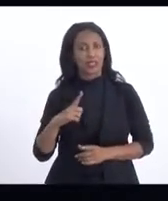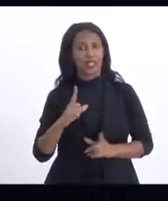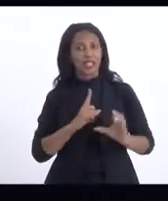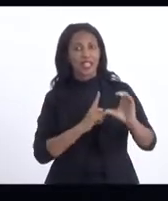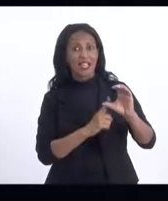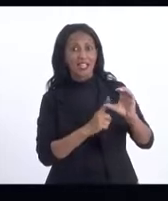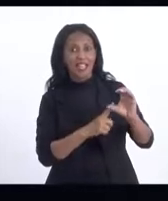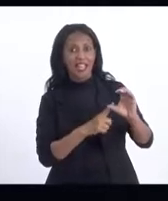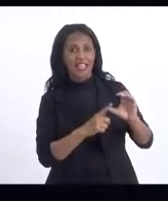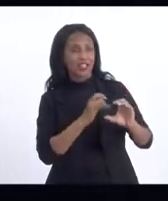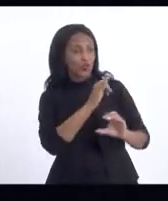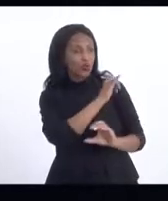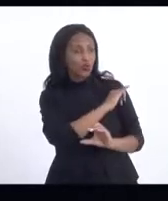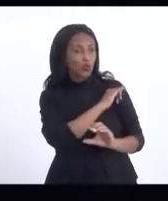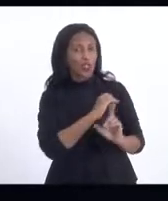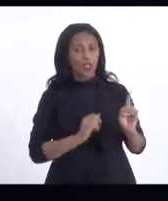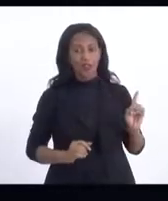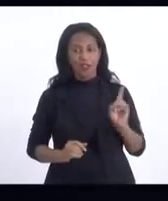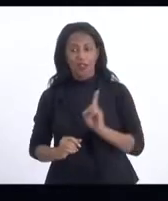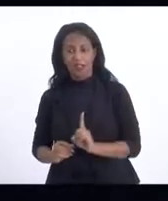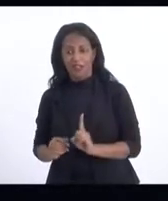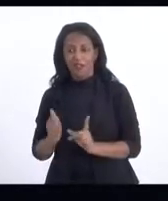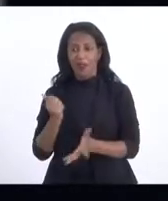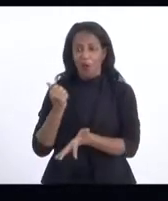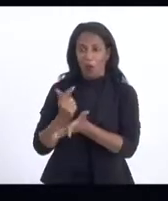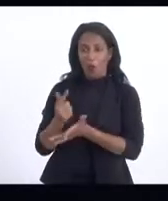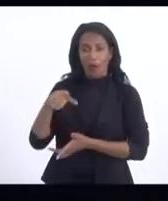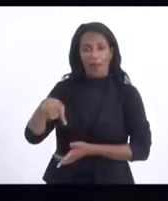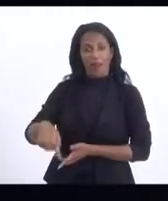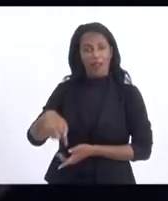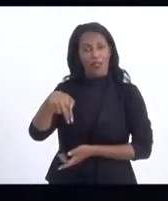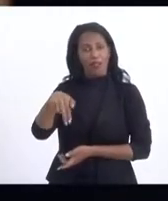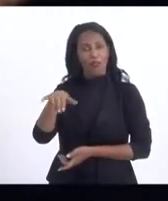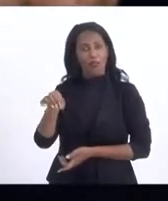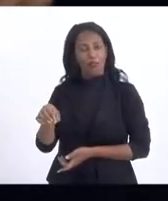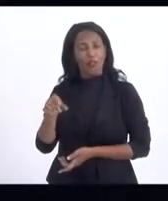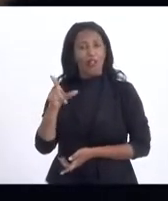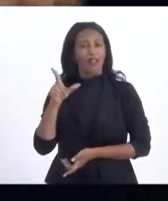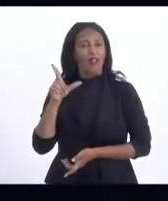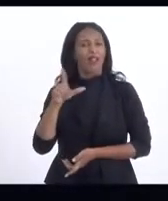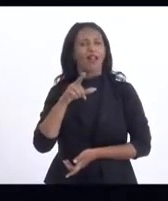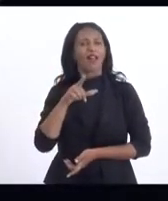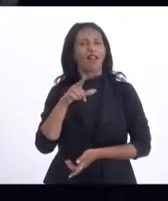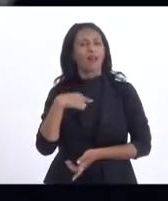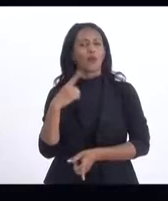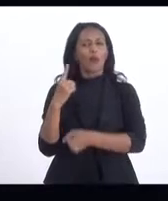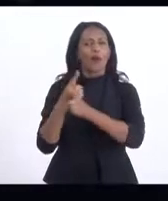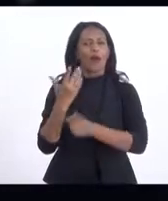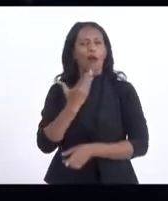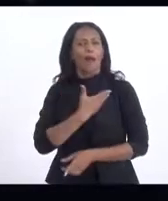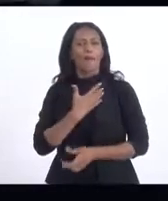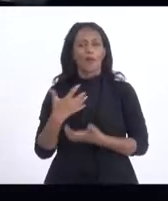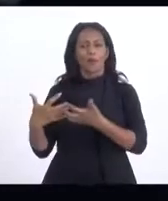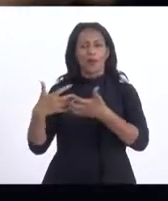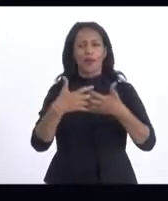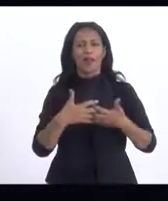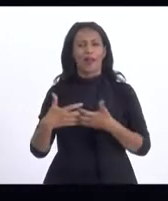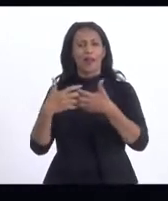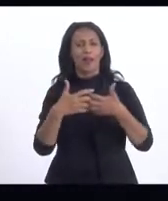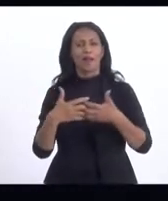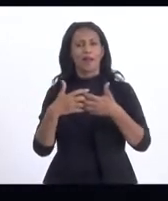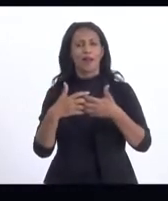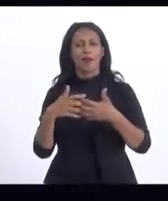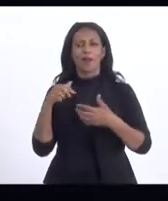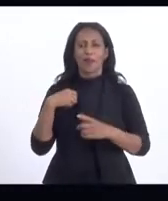de Janeiro. Eu encontro com o caminhão desse amigo meu em Além Paraíba inúmeras vezes, porque o caminhão vai lá fazer entrega e eu encontro